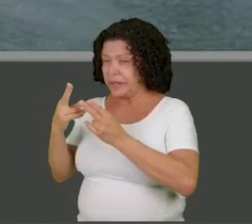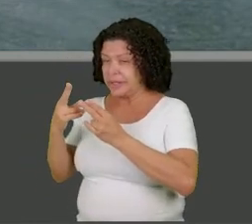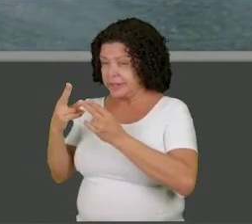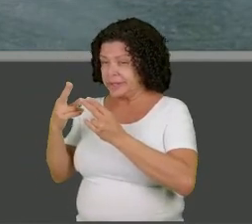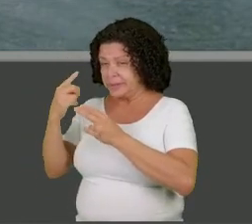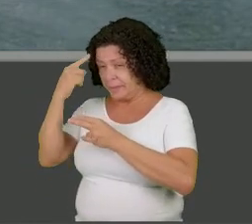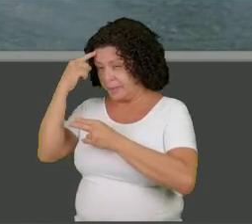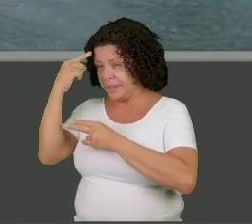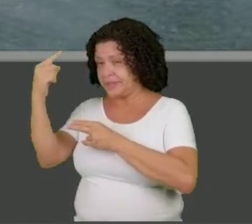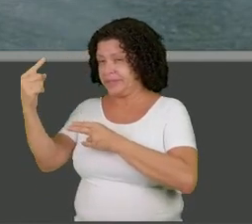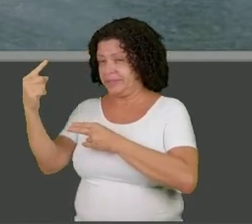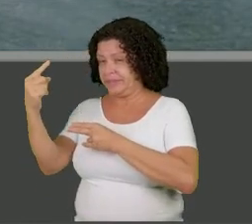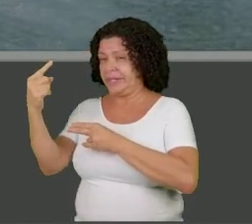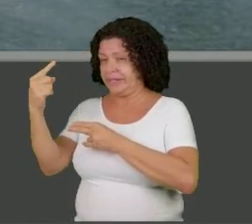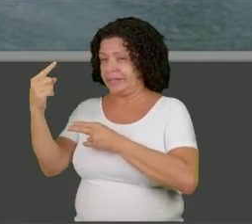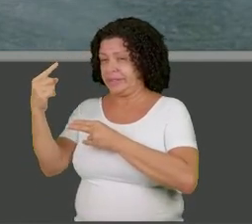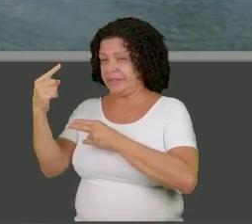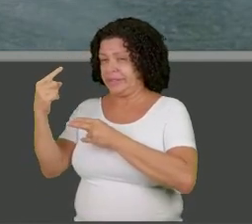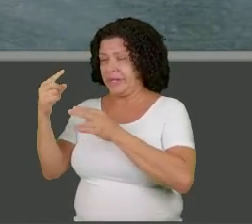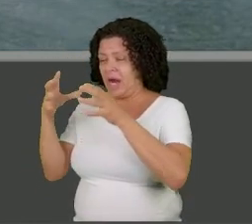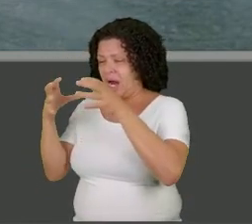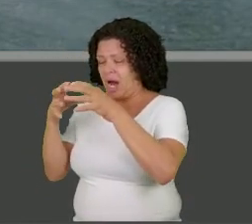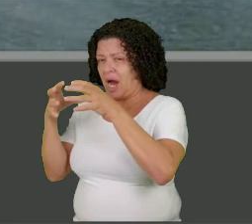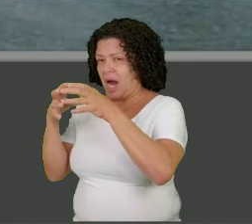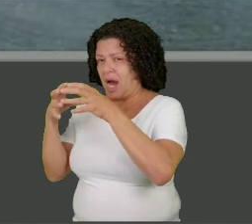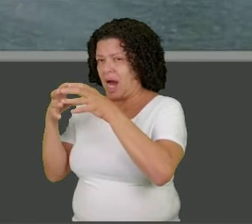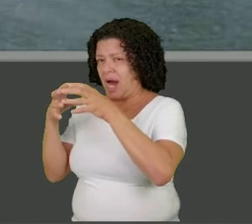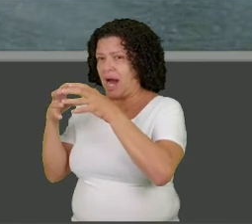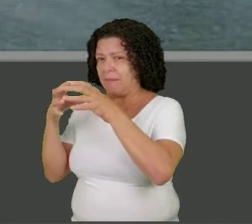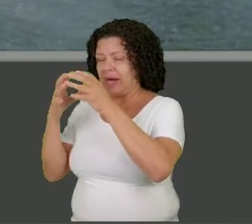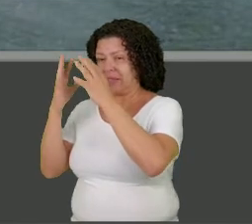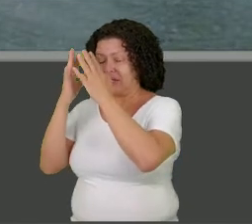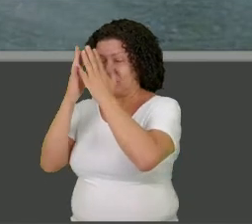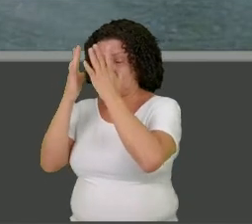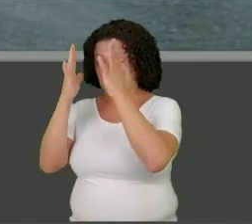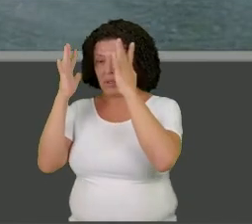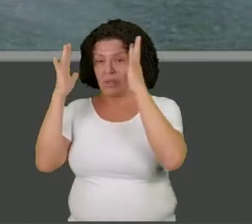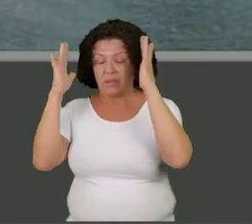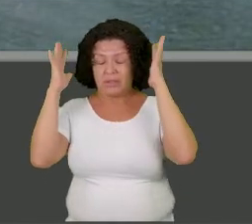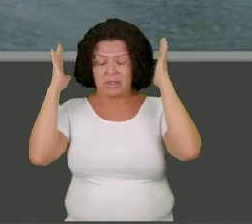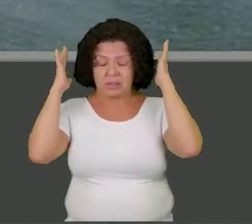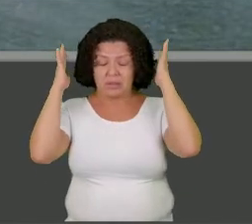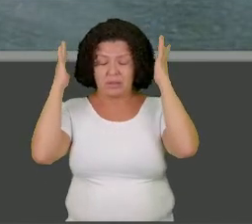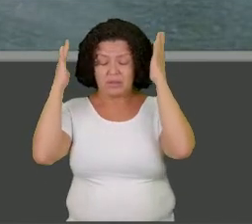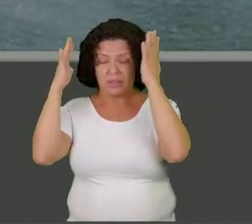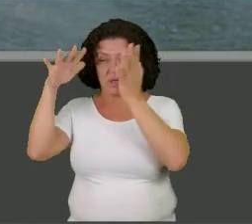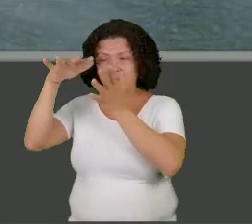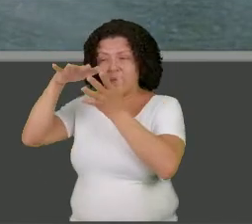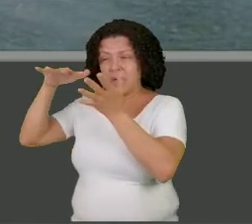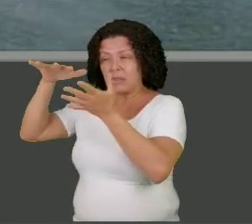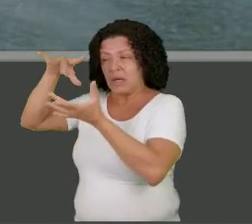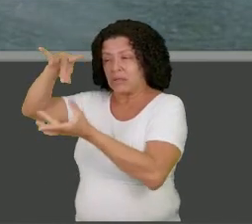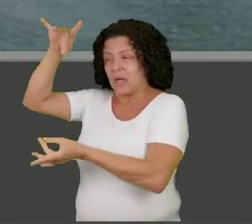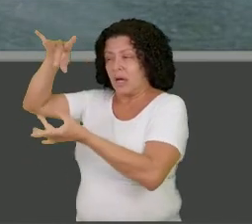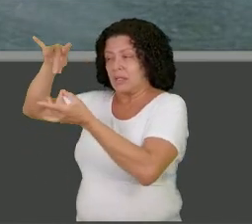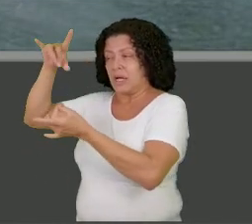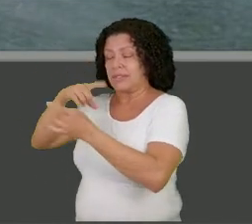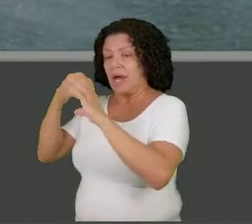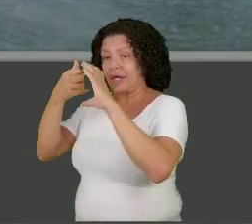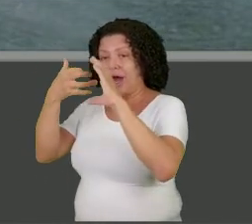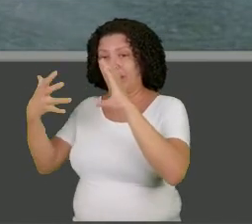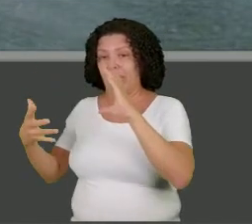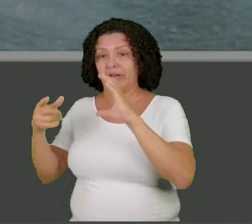espíritos com aquela mesma característica de pensamento formam a chamada psicosfera de um